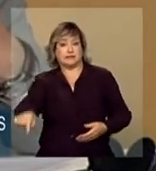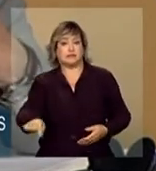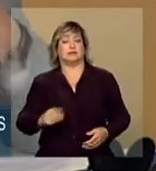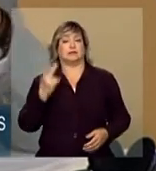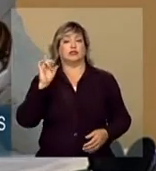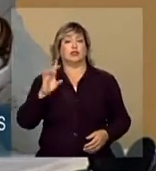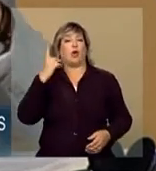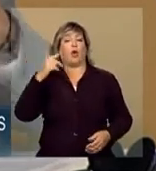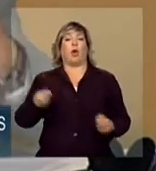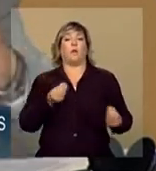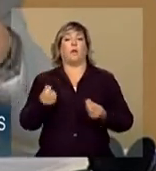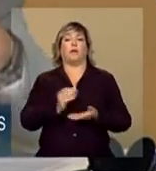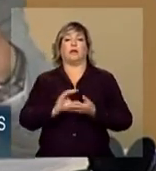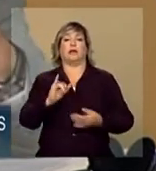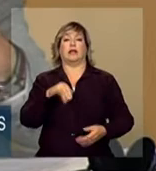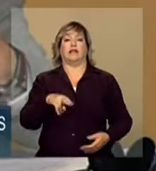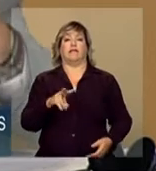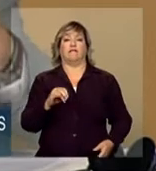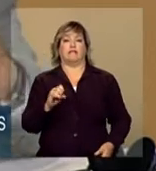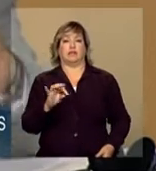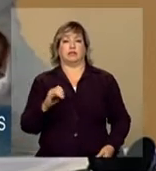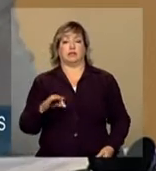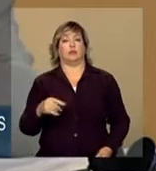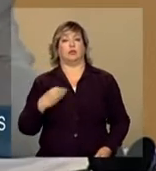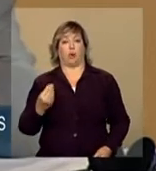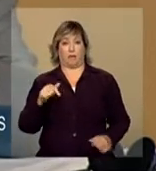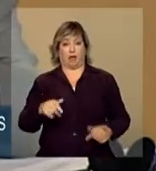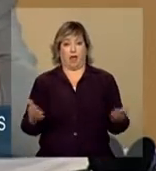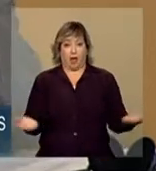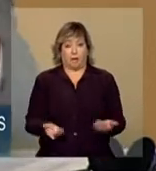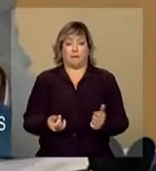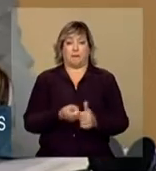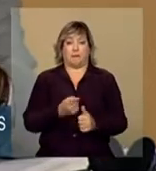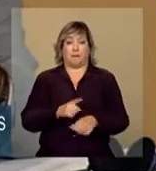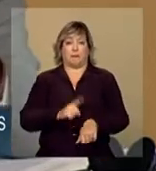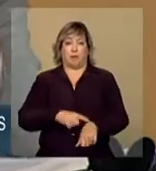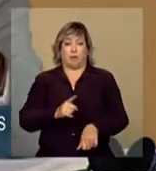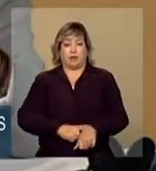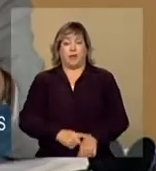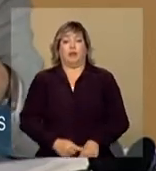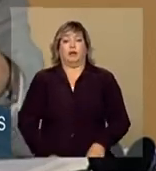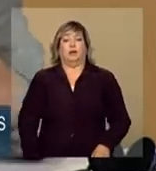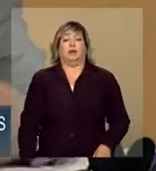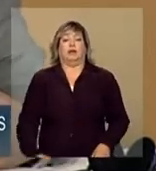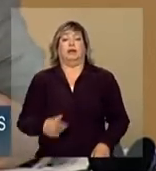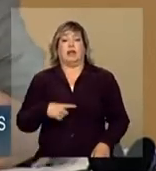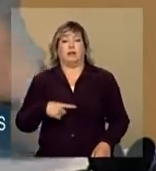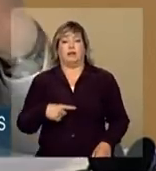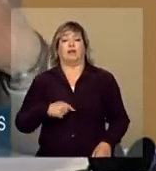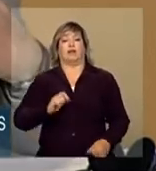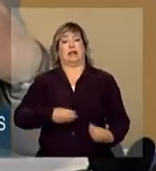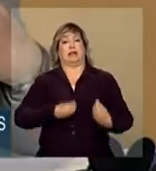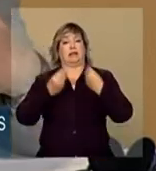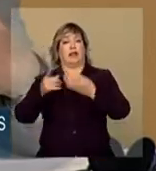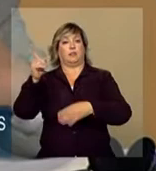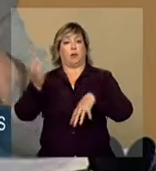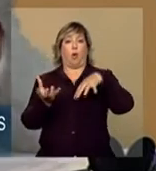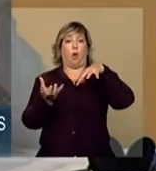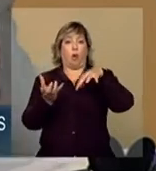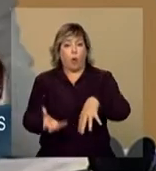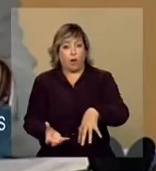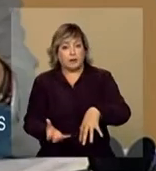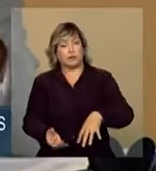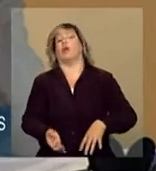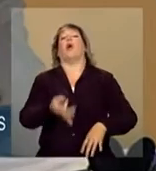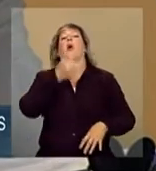investimento. Como isto não tem uma classificação num primeiro momento de investimento, houve, então, um envio ao Congresso de uma proposta